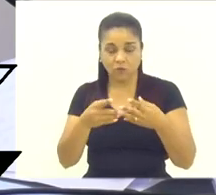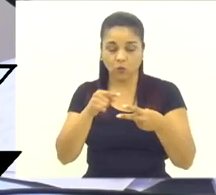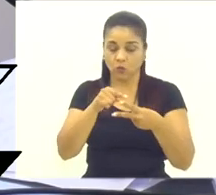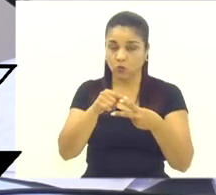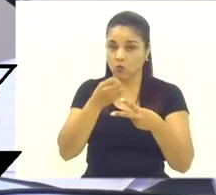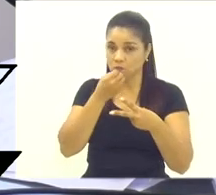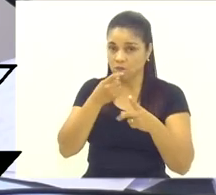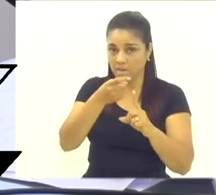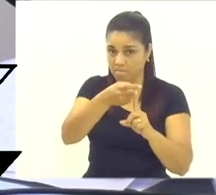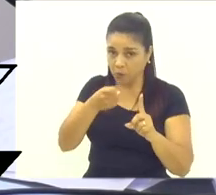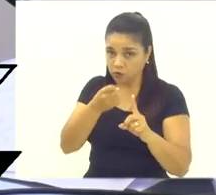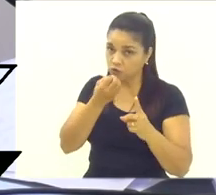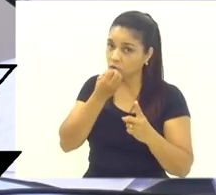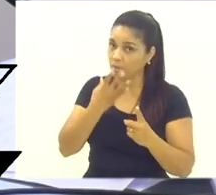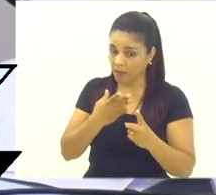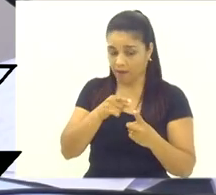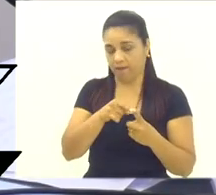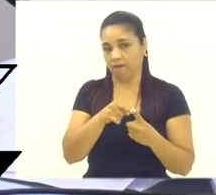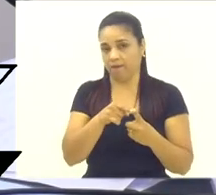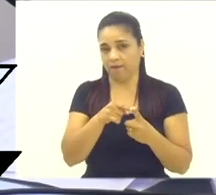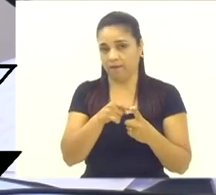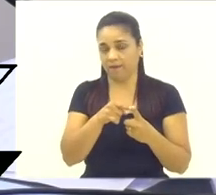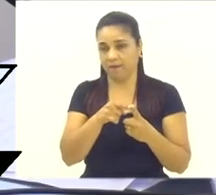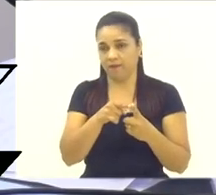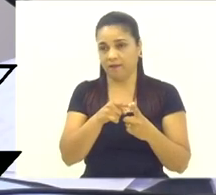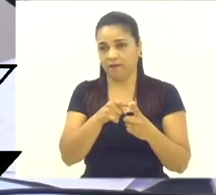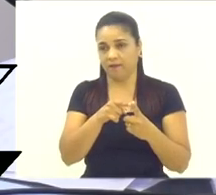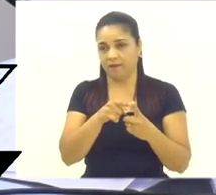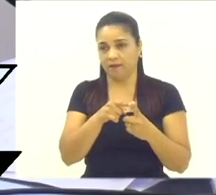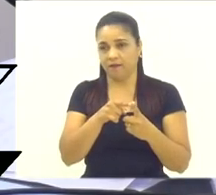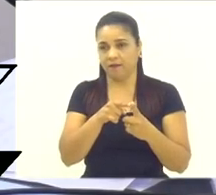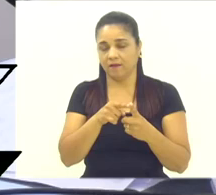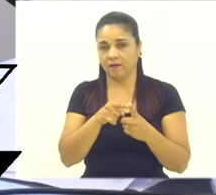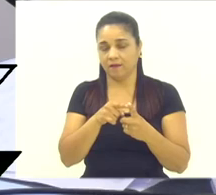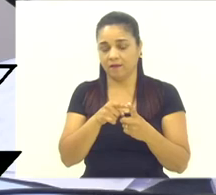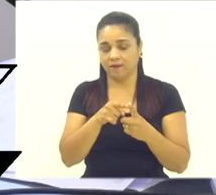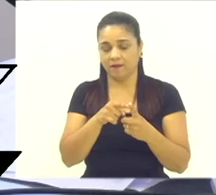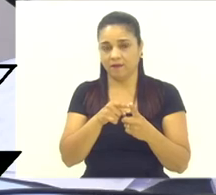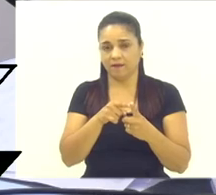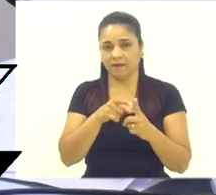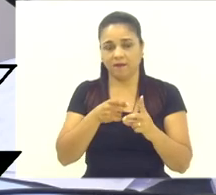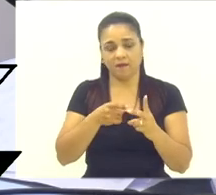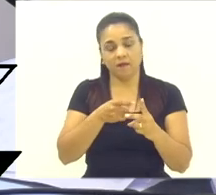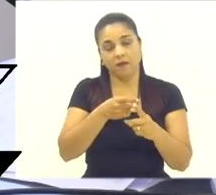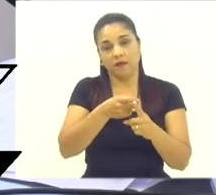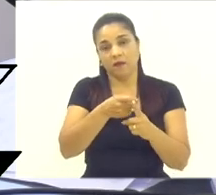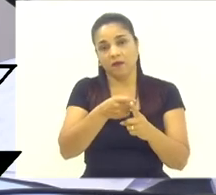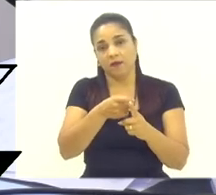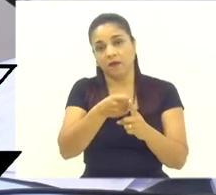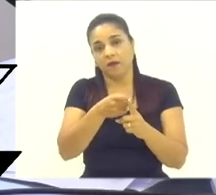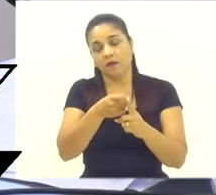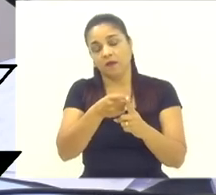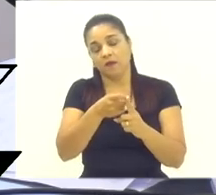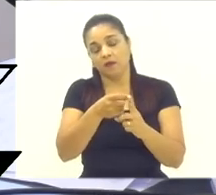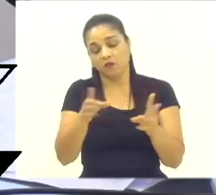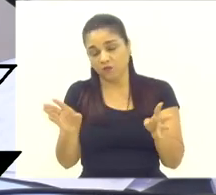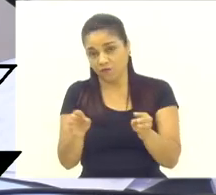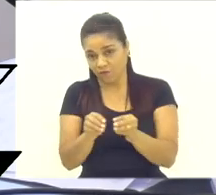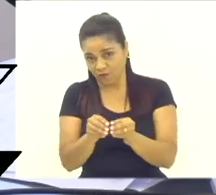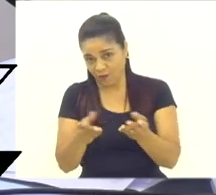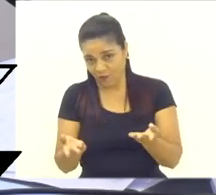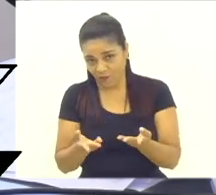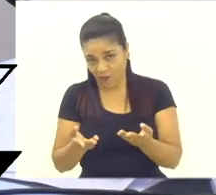bem né determinado momento e agora na fase final da sua preleção